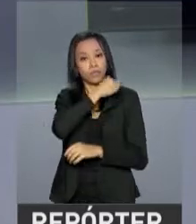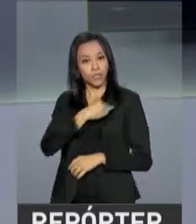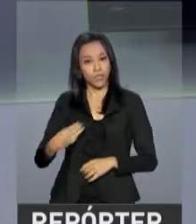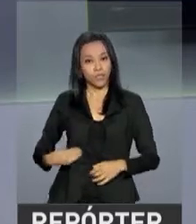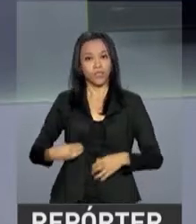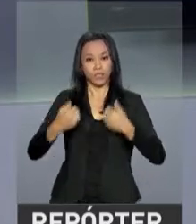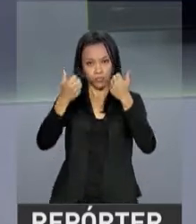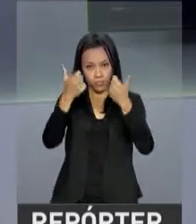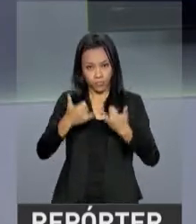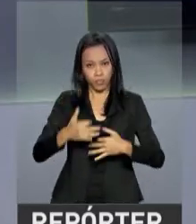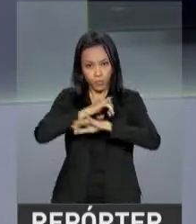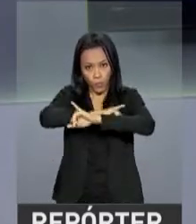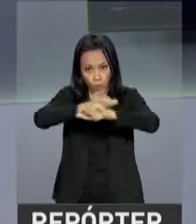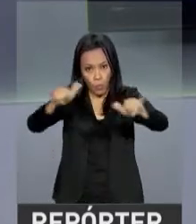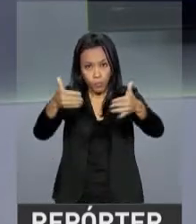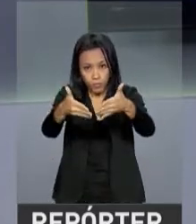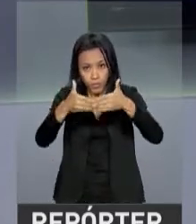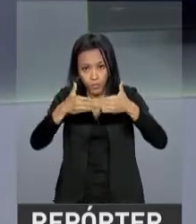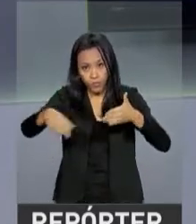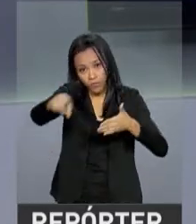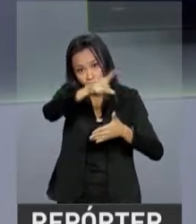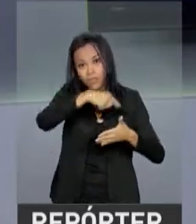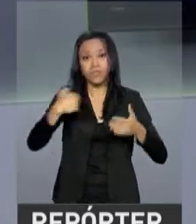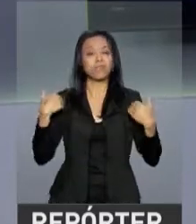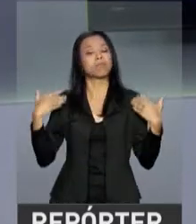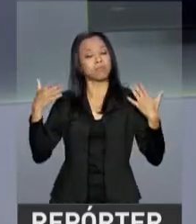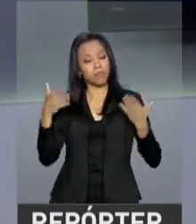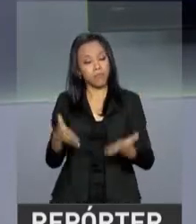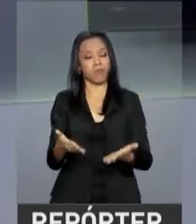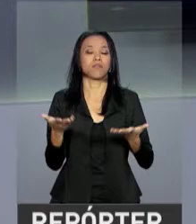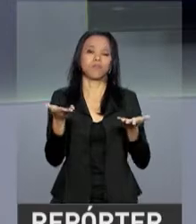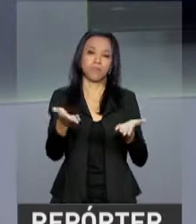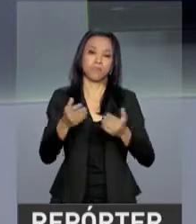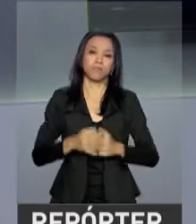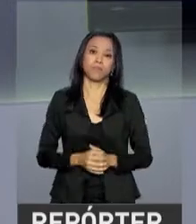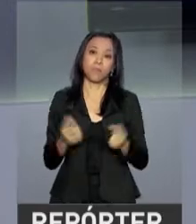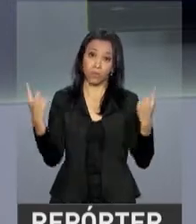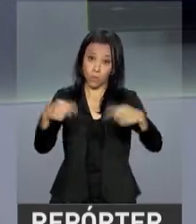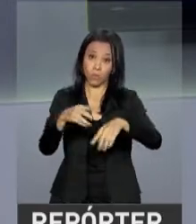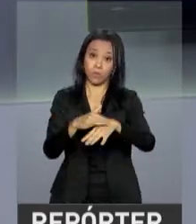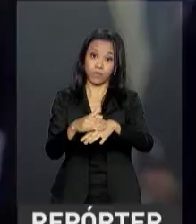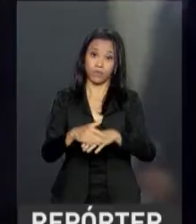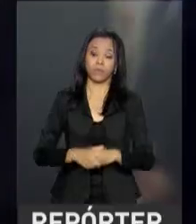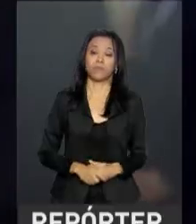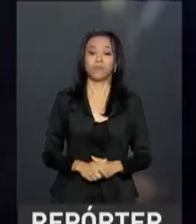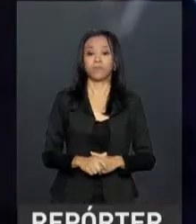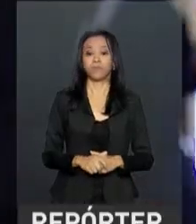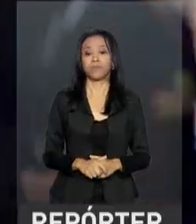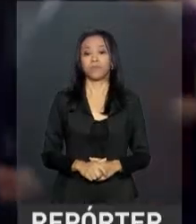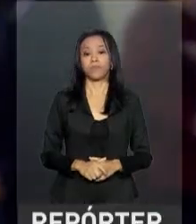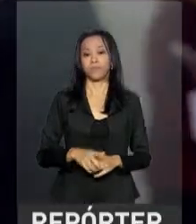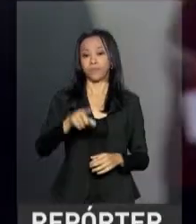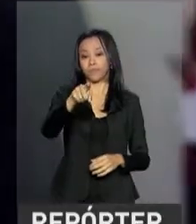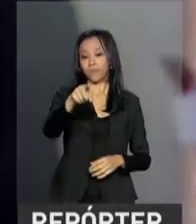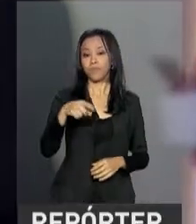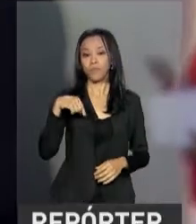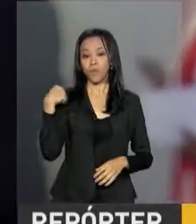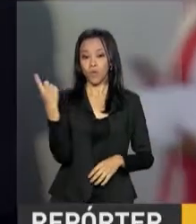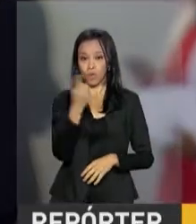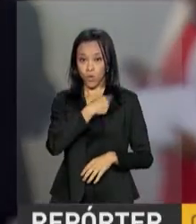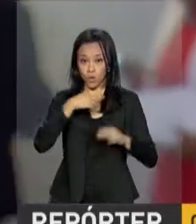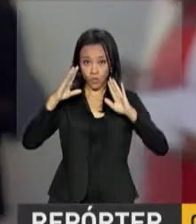pediu que todos os brasileiros se envolvam na prevenção e no combate à doença nosso foco